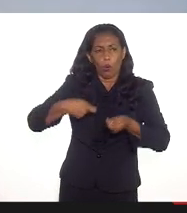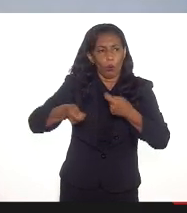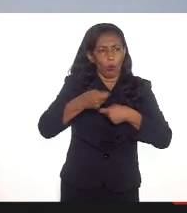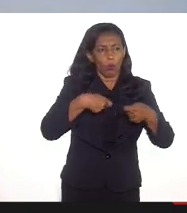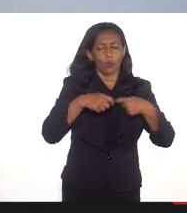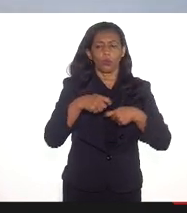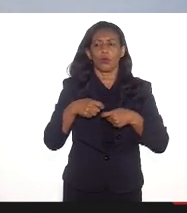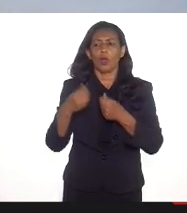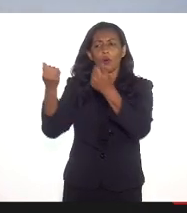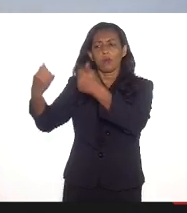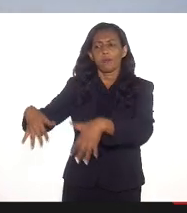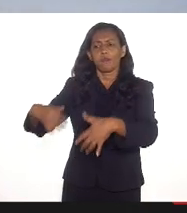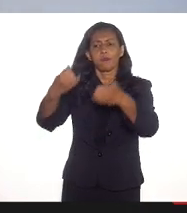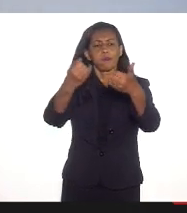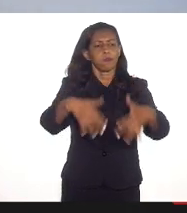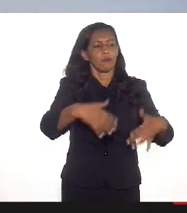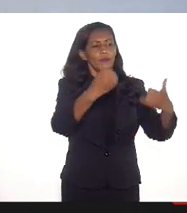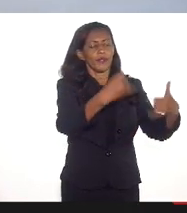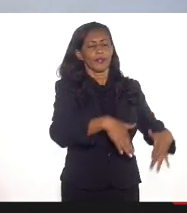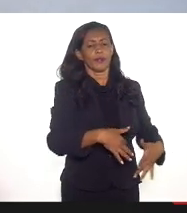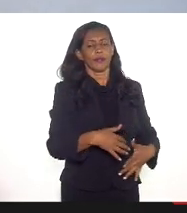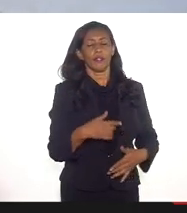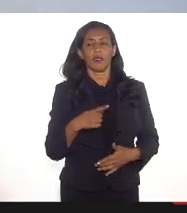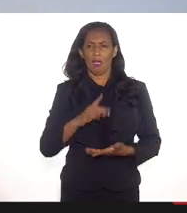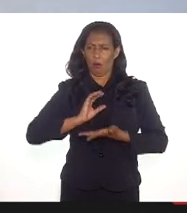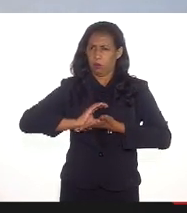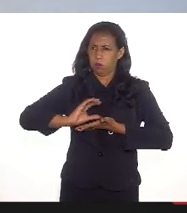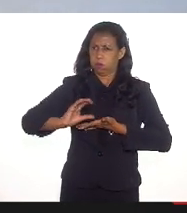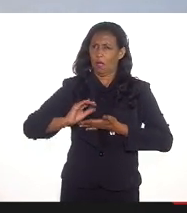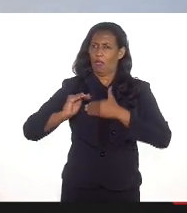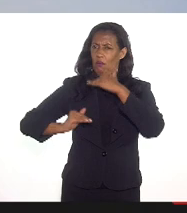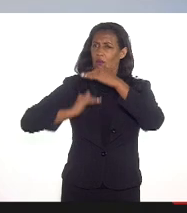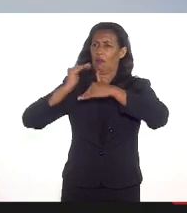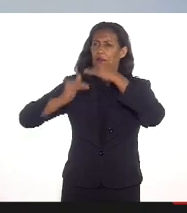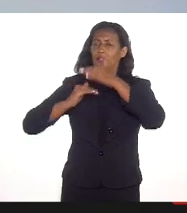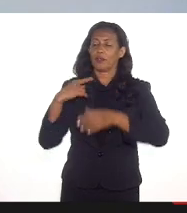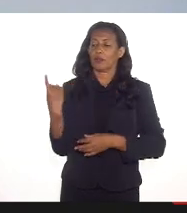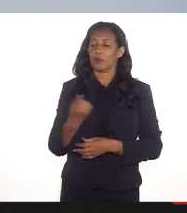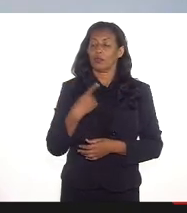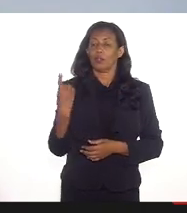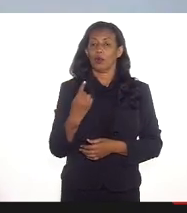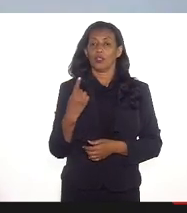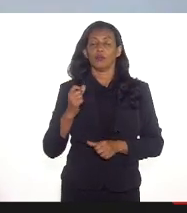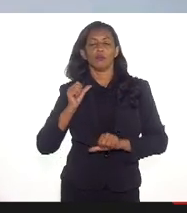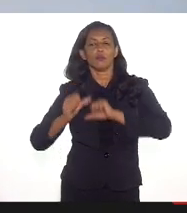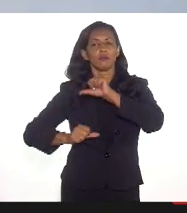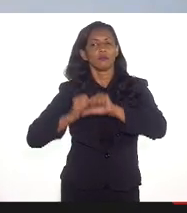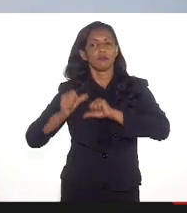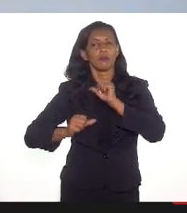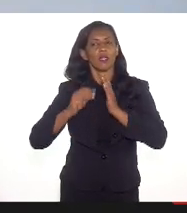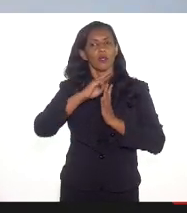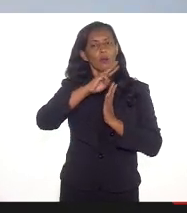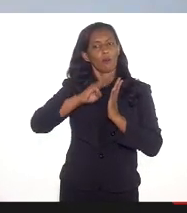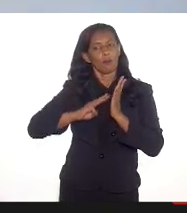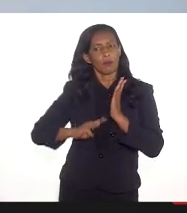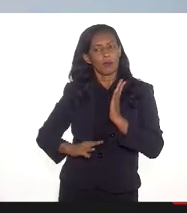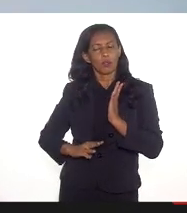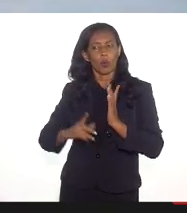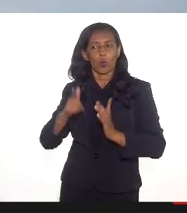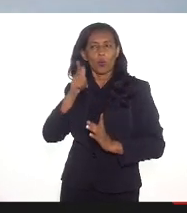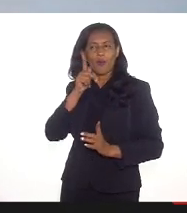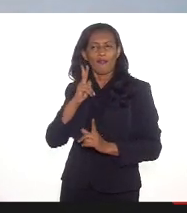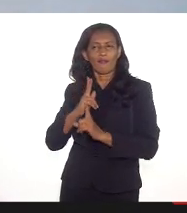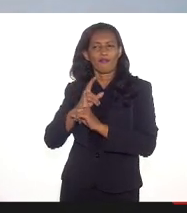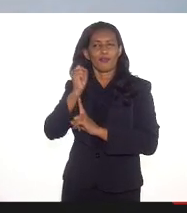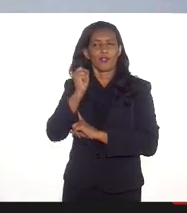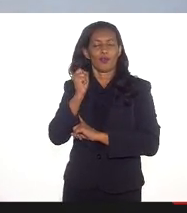que foi inaugurado agora com esse recurso é um avanço, mas temos que transformar numa metodologia, em definitivo, uma conquista,